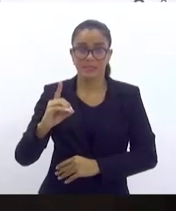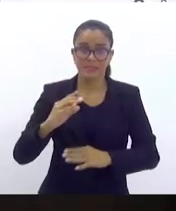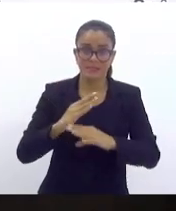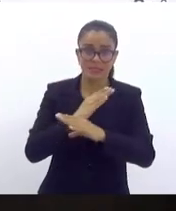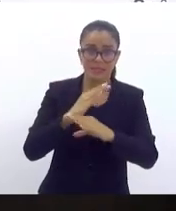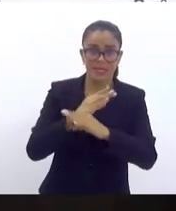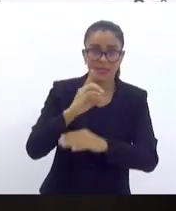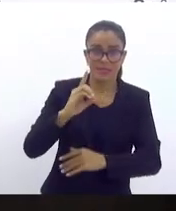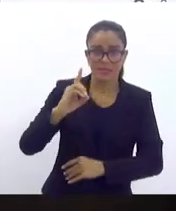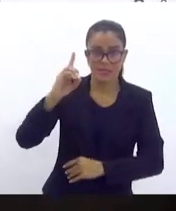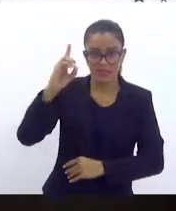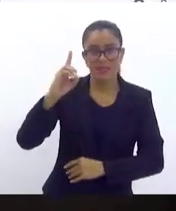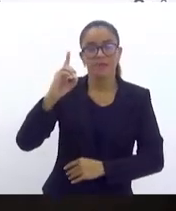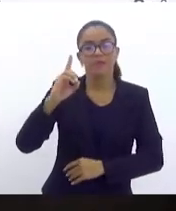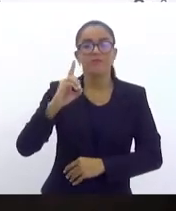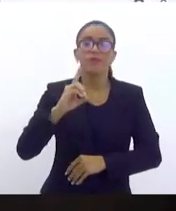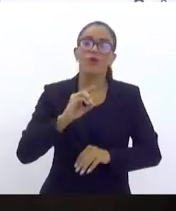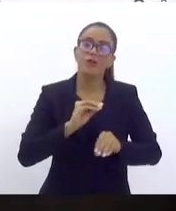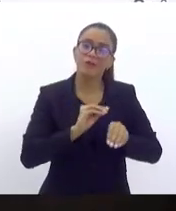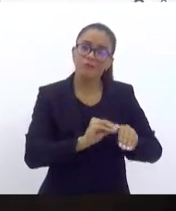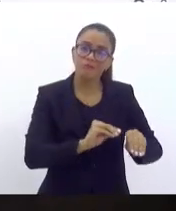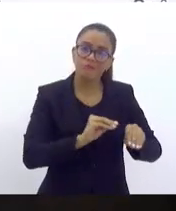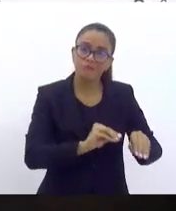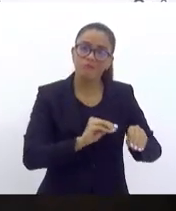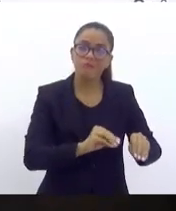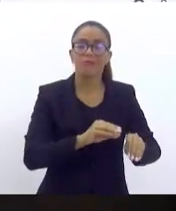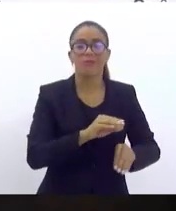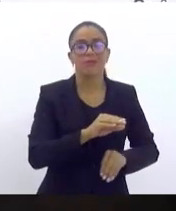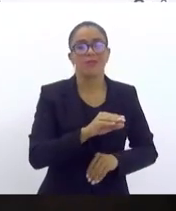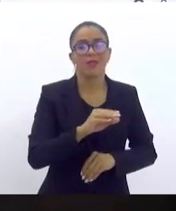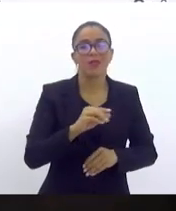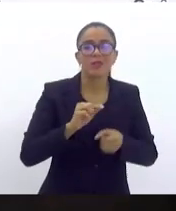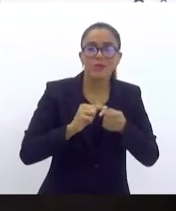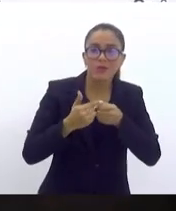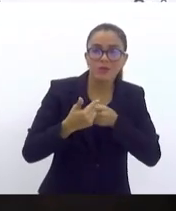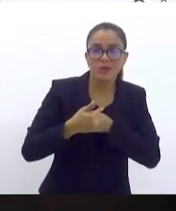criada no subúrbio de Nova Iguaçu